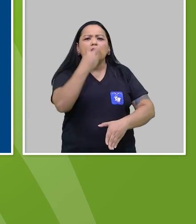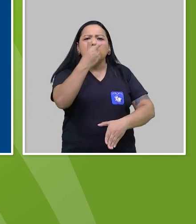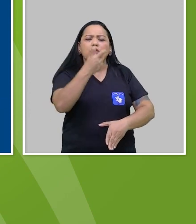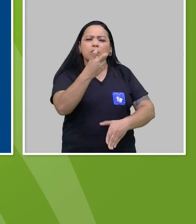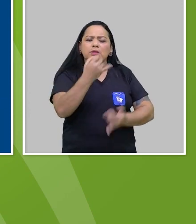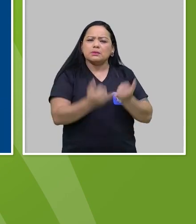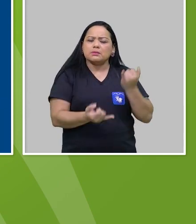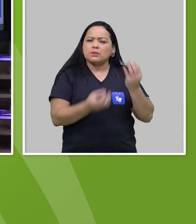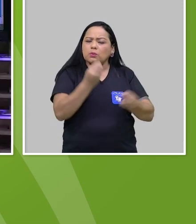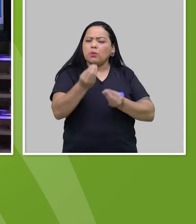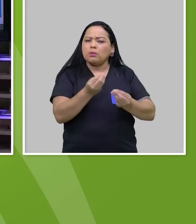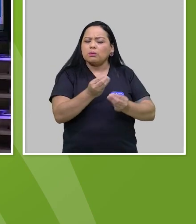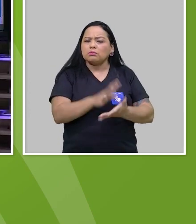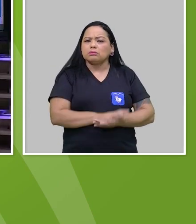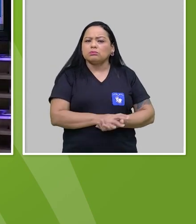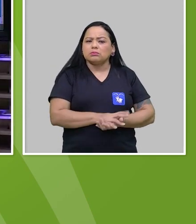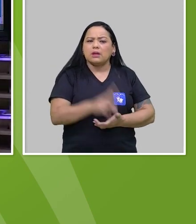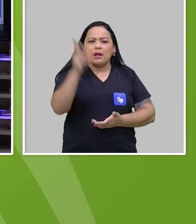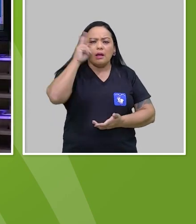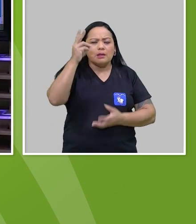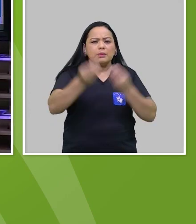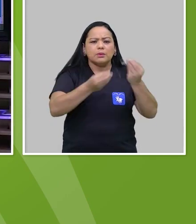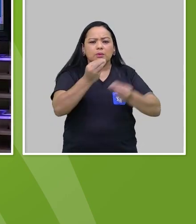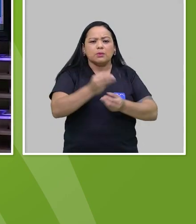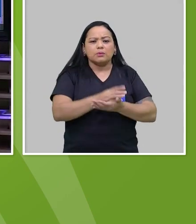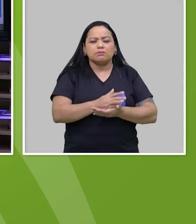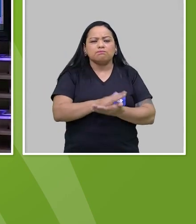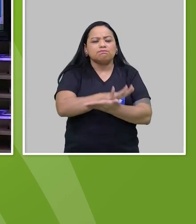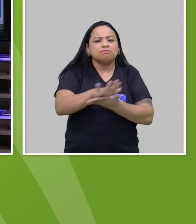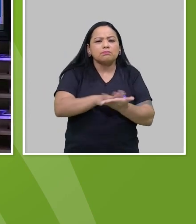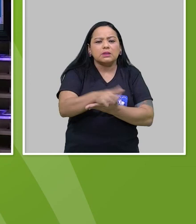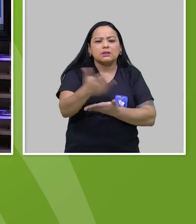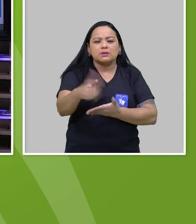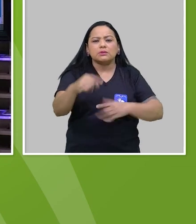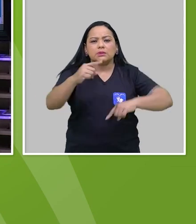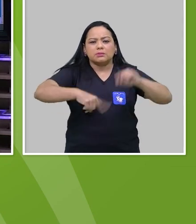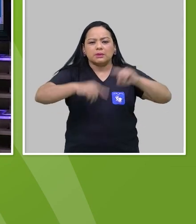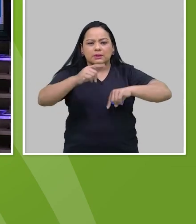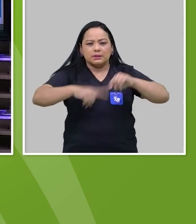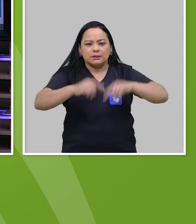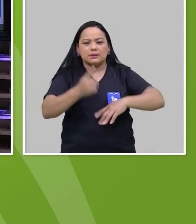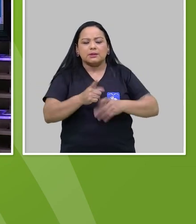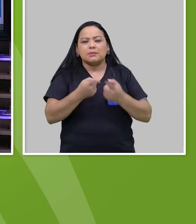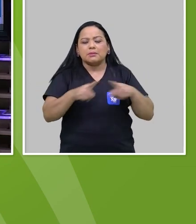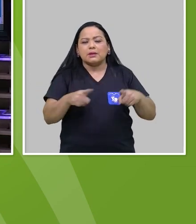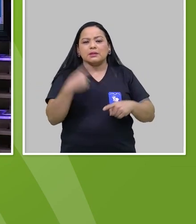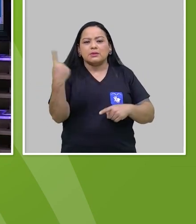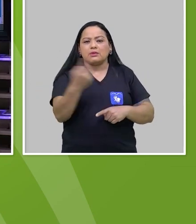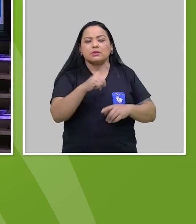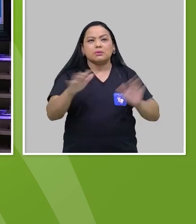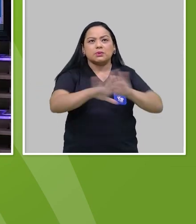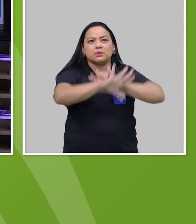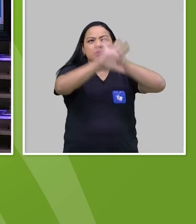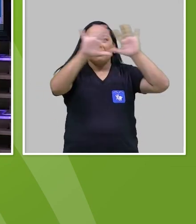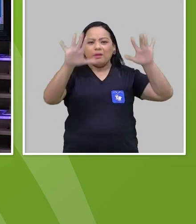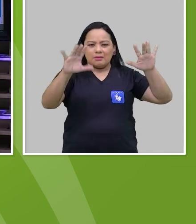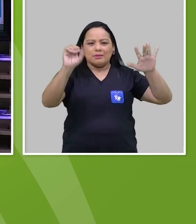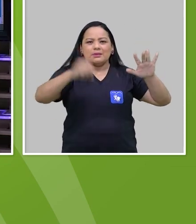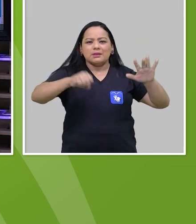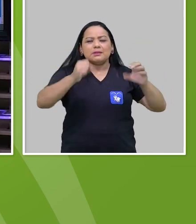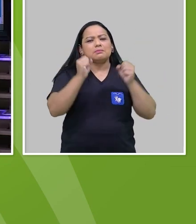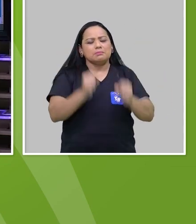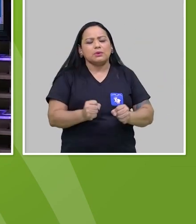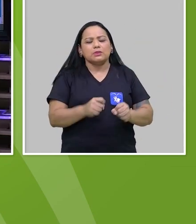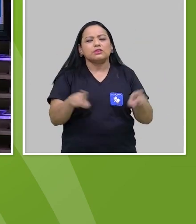obstáculo? Gente, lembra? Eu não tenho nenhum material assim de obstáculo, mas aí a gente tem o ar. O ar pode